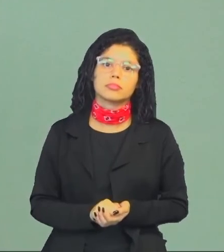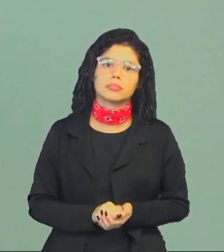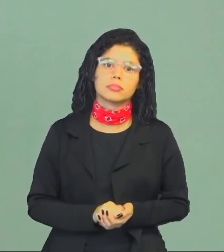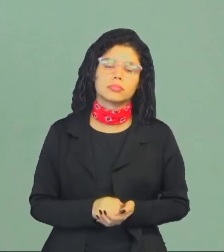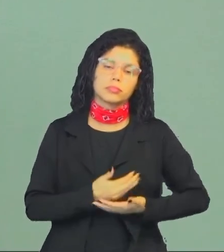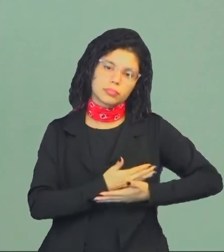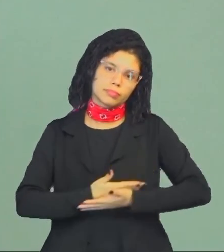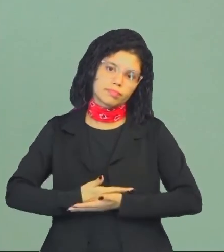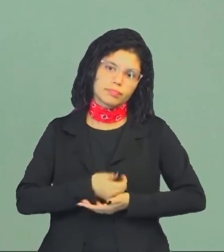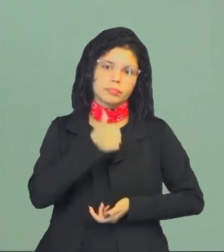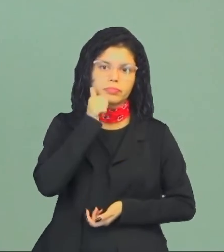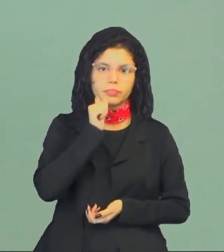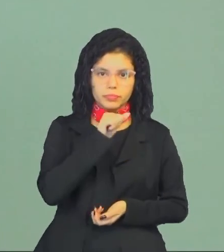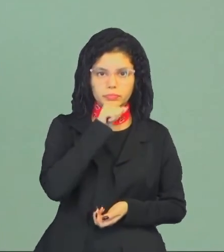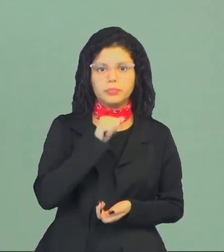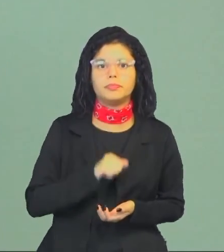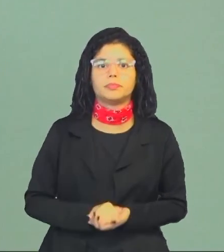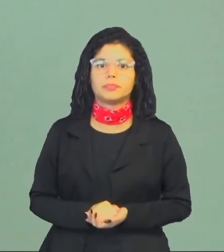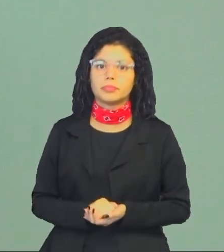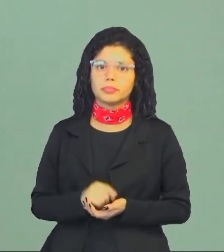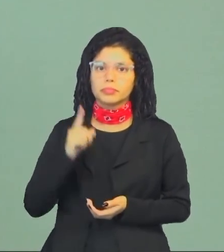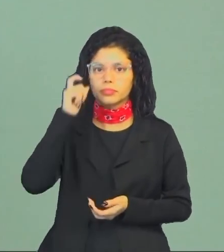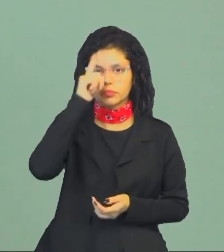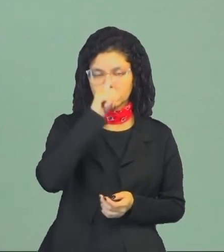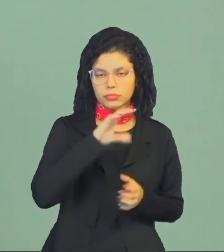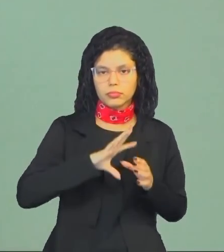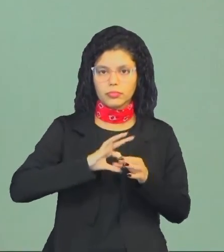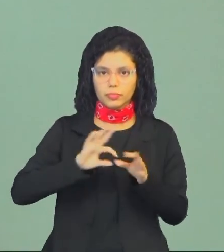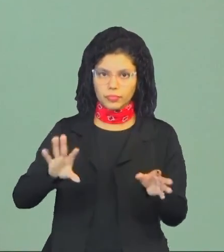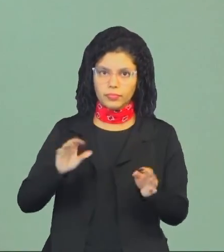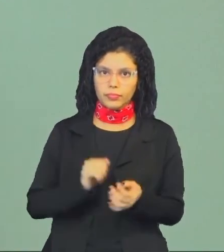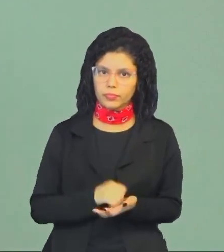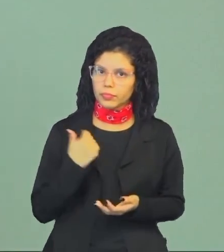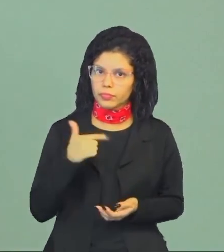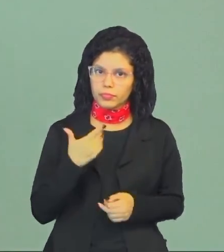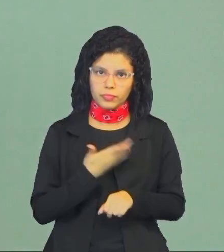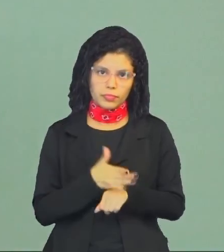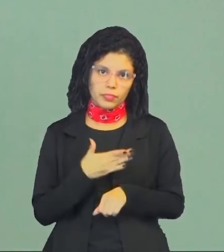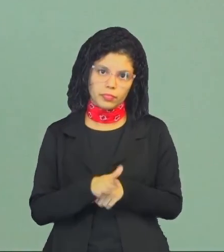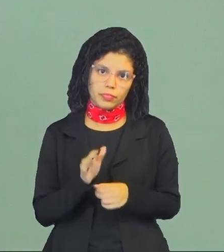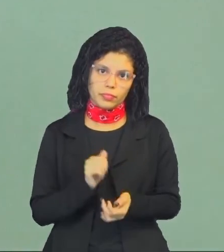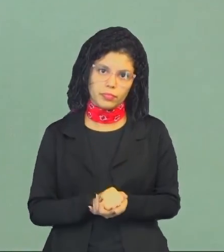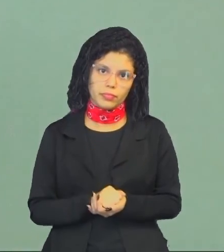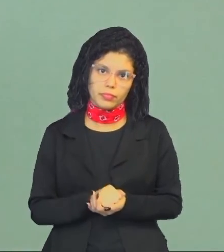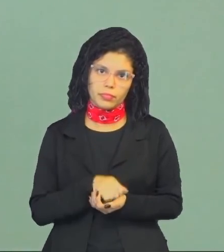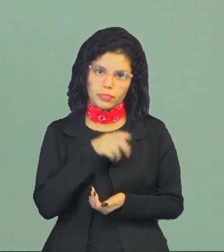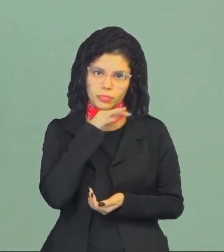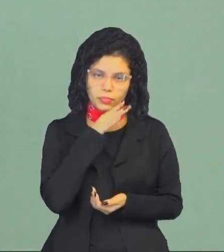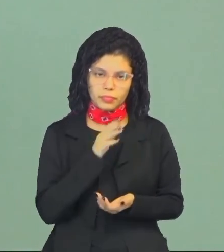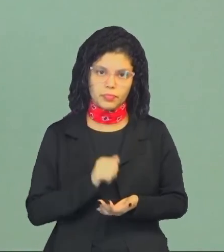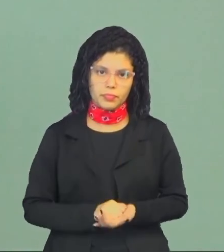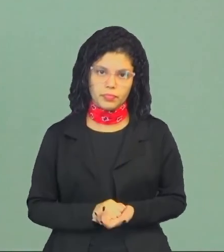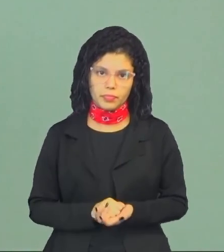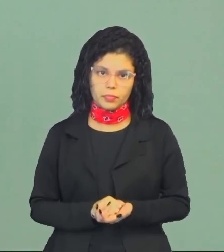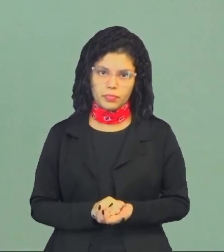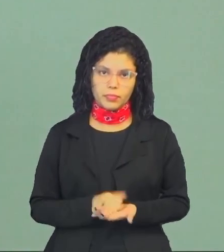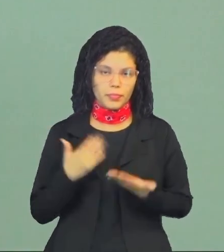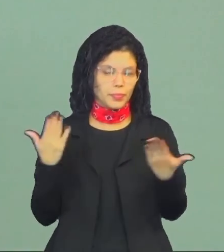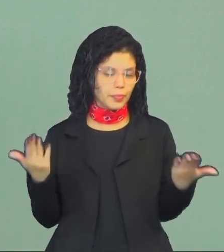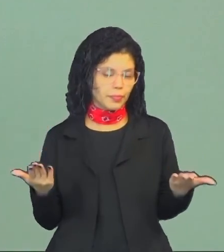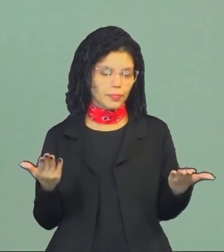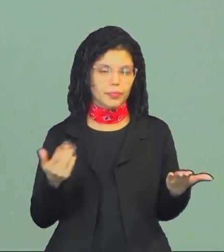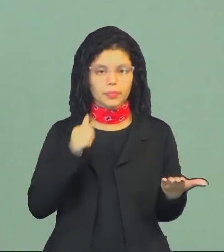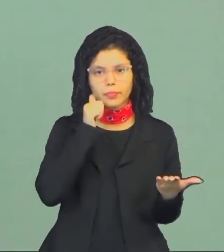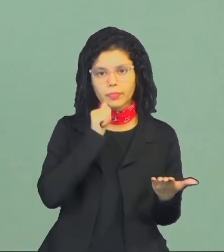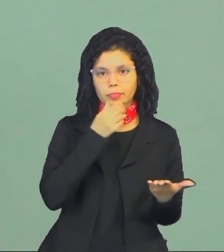da sua mãe, que ainda era escrava, para viver em sua liberdade, ele estava praticamente na vida adulta. Então,